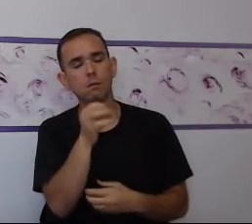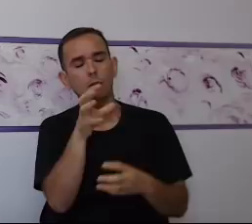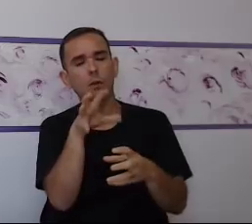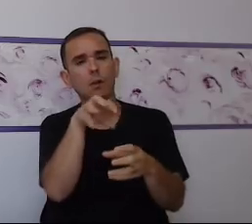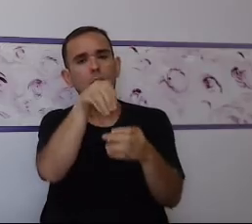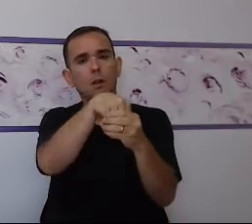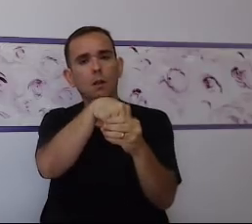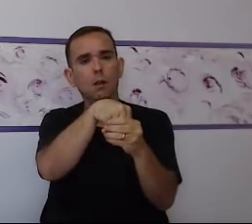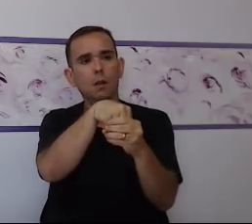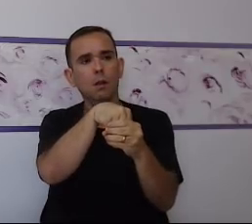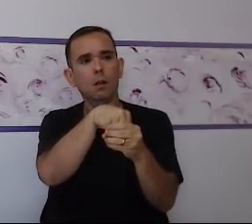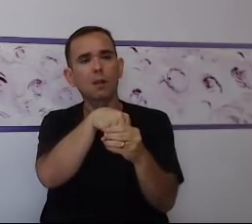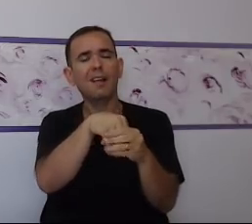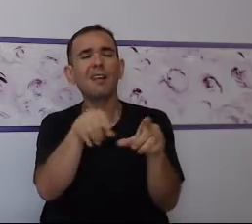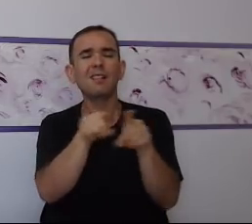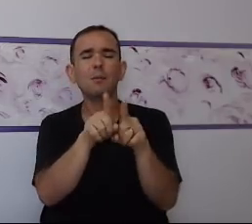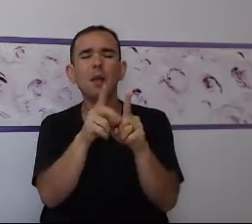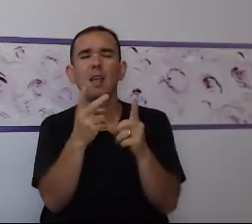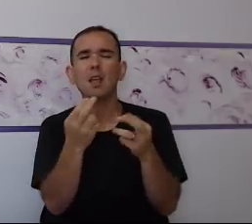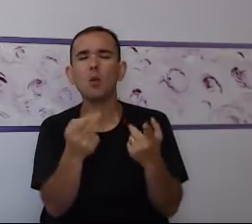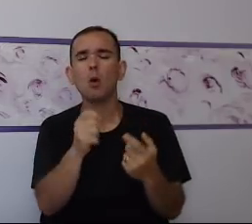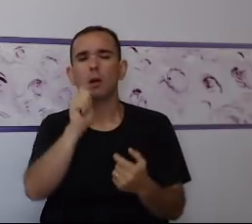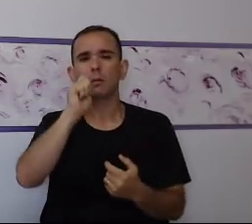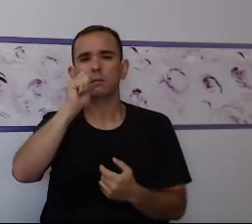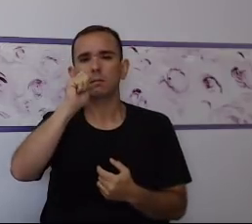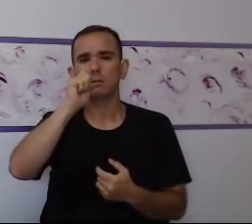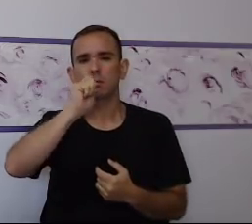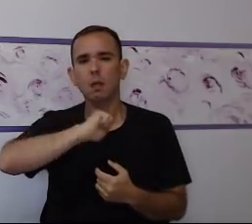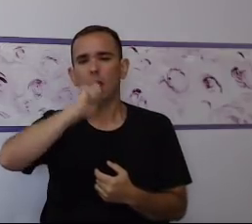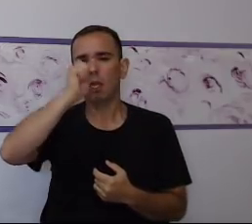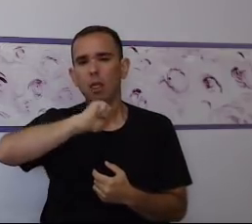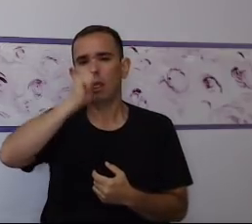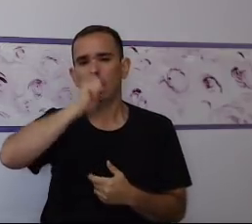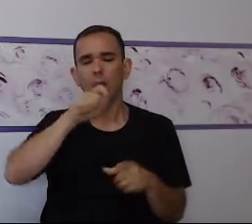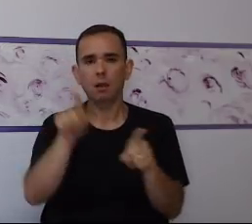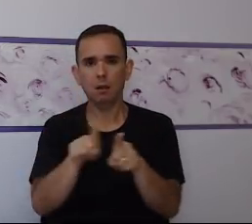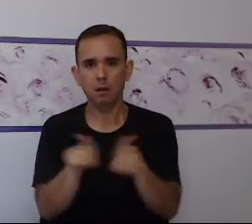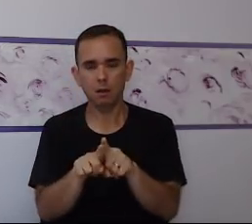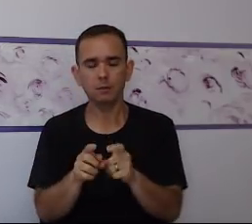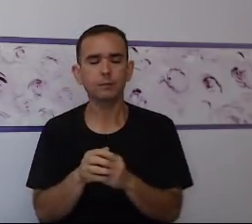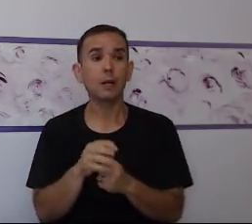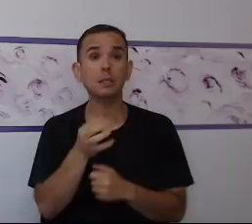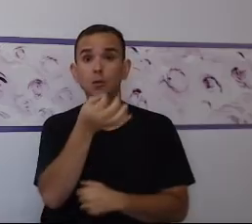encaixe, né? Que é com os palitinhos de picolé, né?